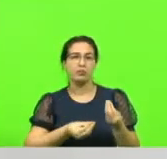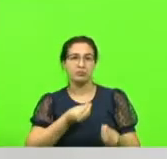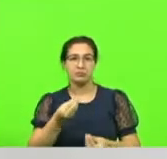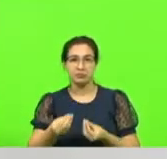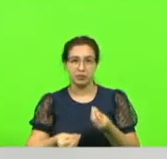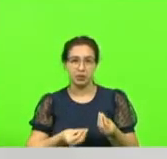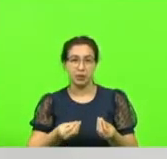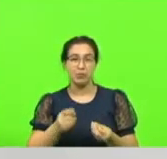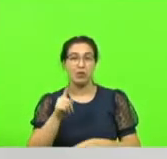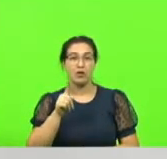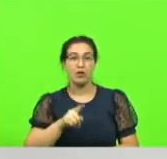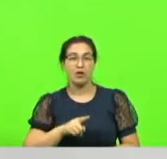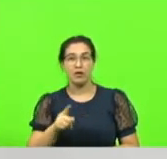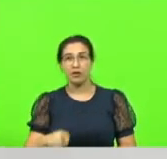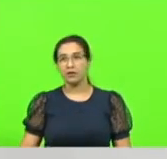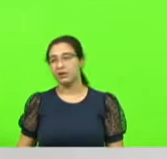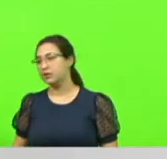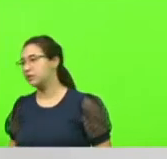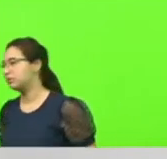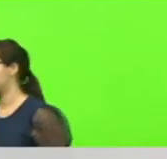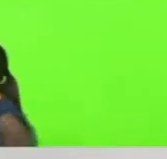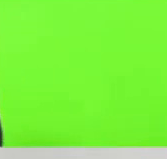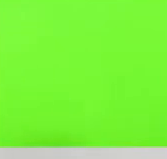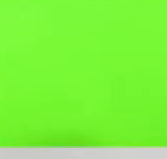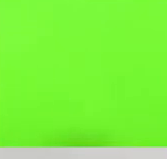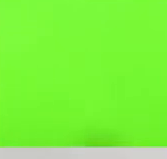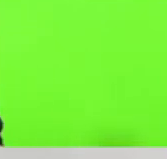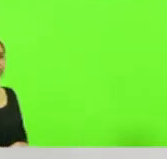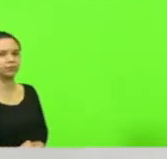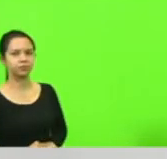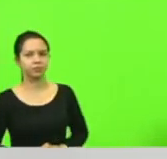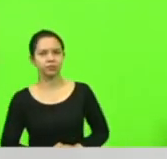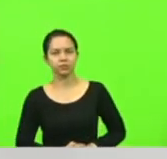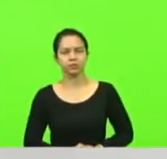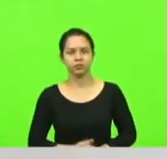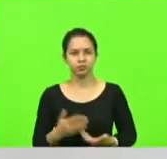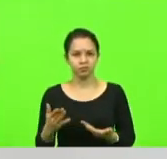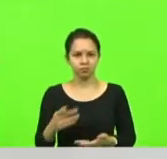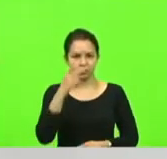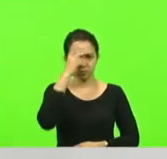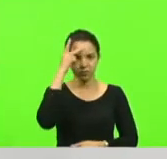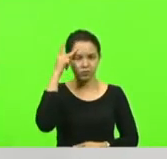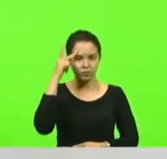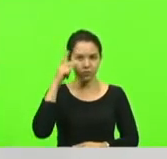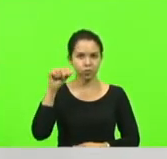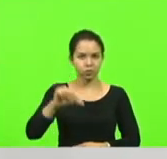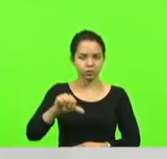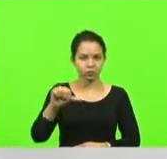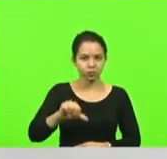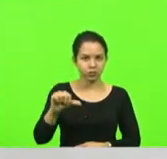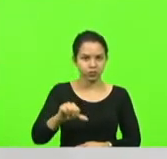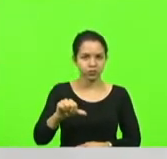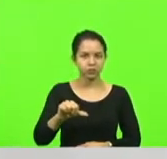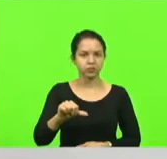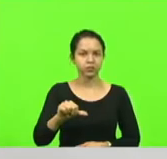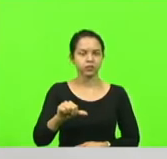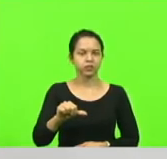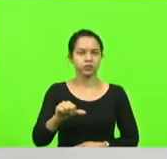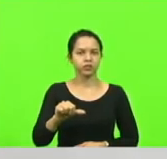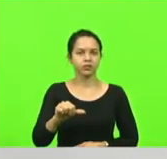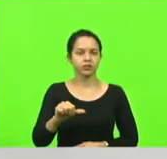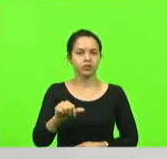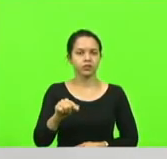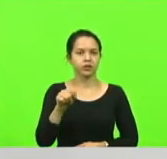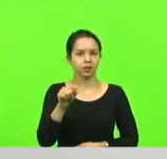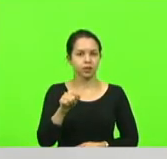é... Ô, Gessé, sabe aquele camarada ruim de bola que ninguém